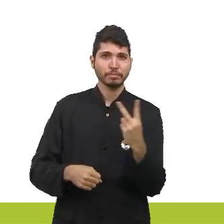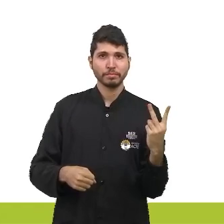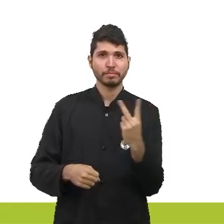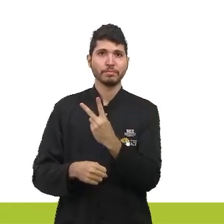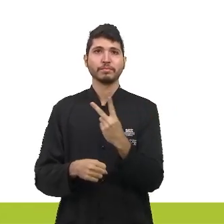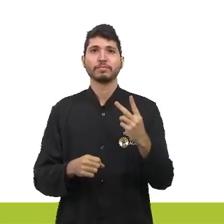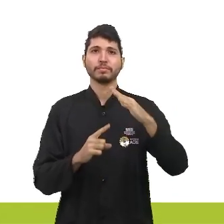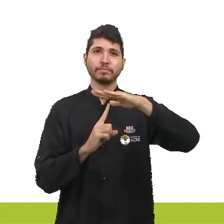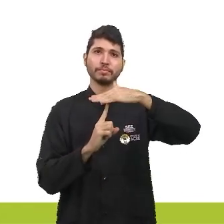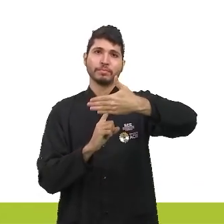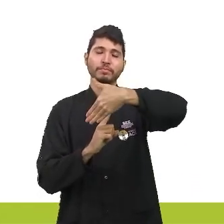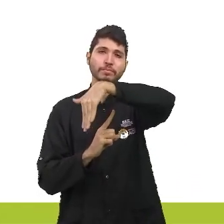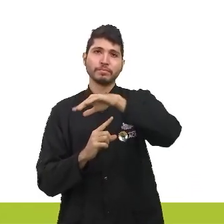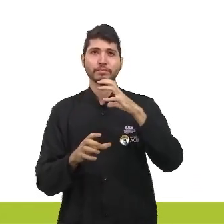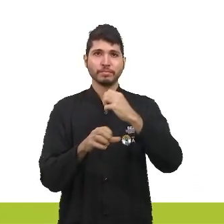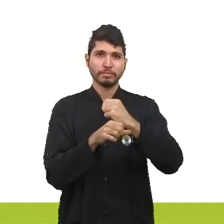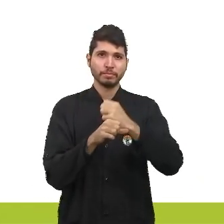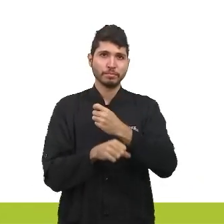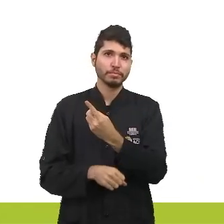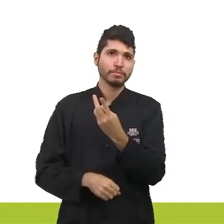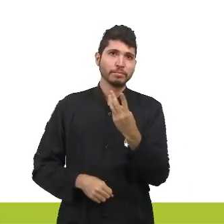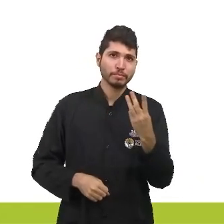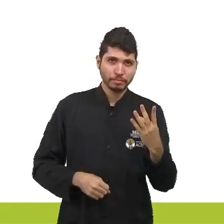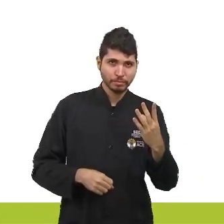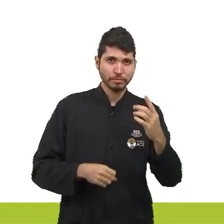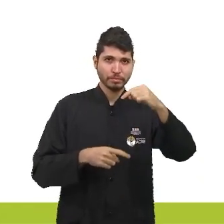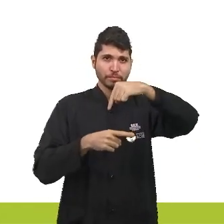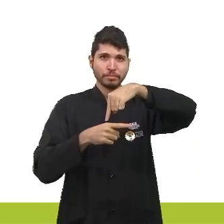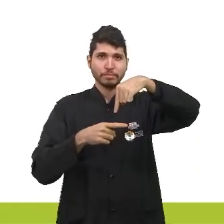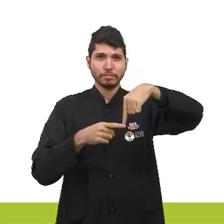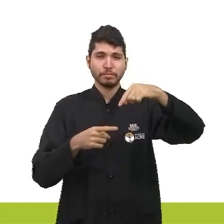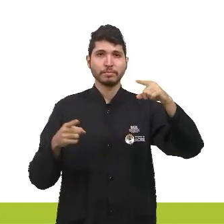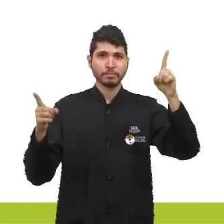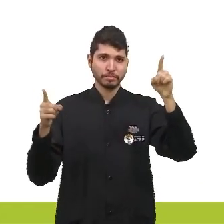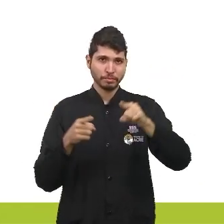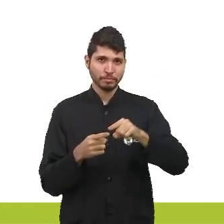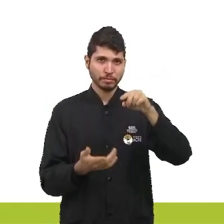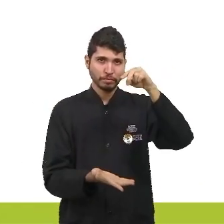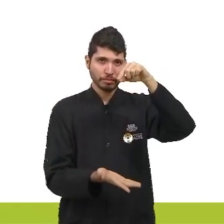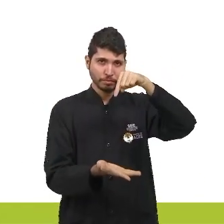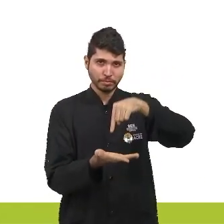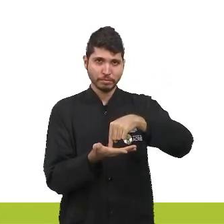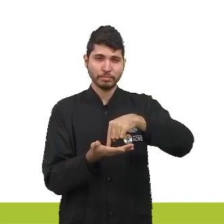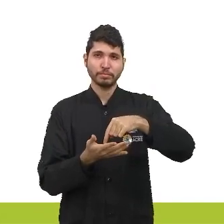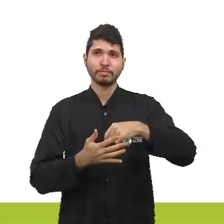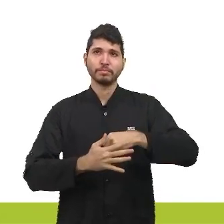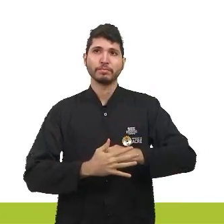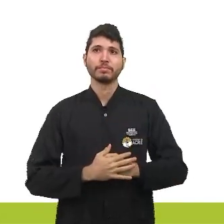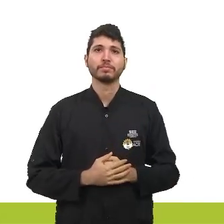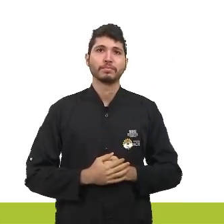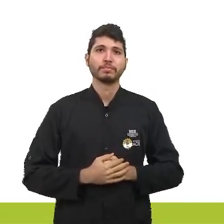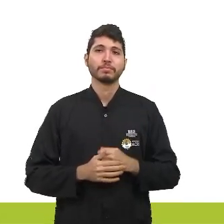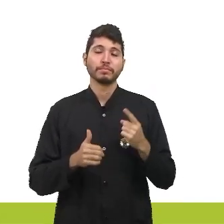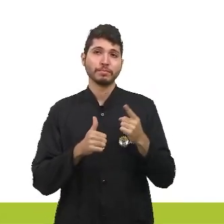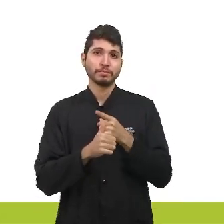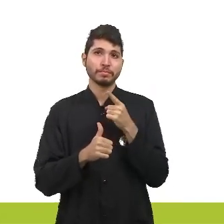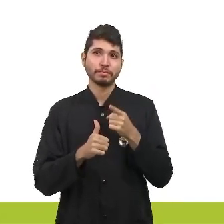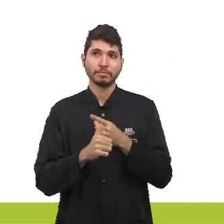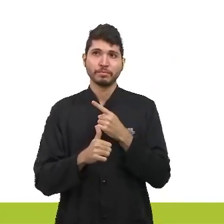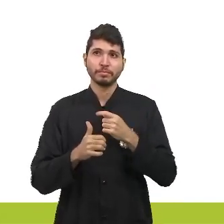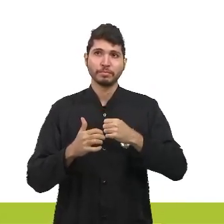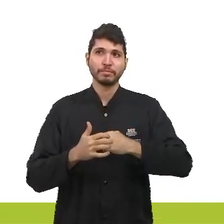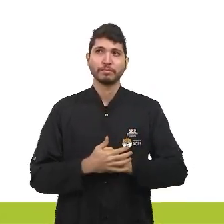Calcule o número de arestas e o número de vértices. Desculpem. Eu vou calcular o número de arestas da seguinte